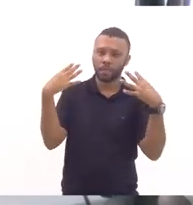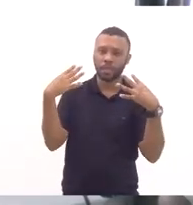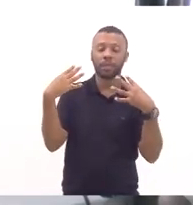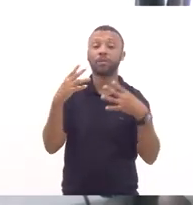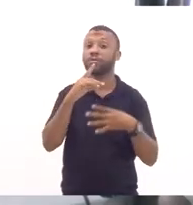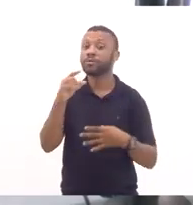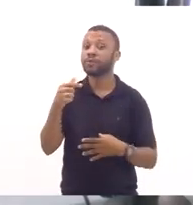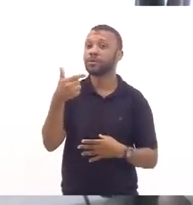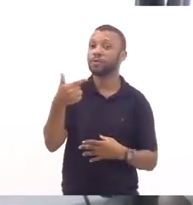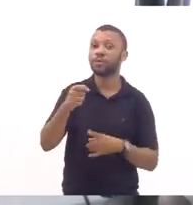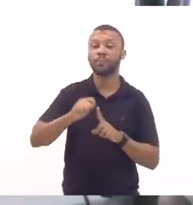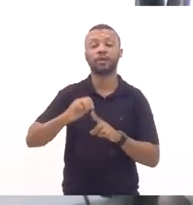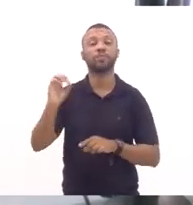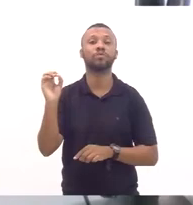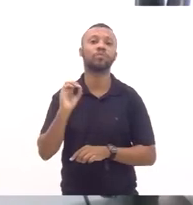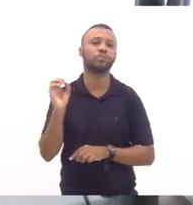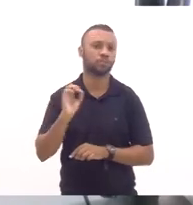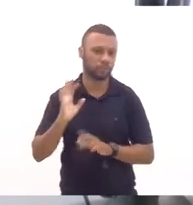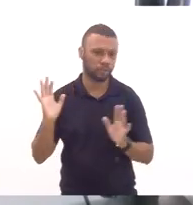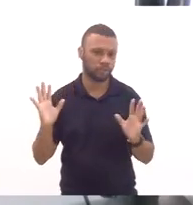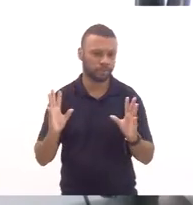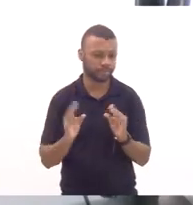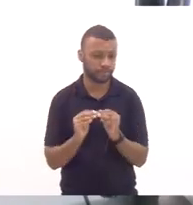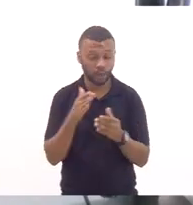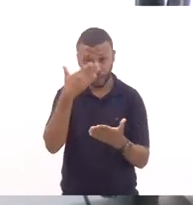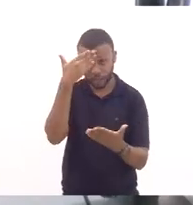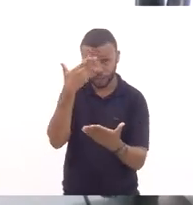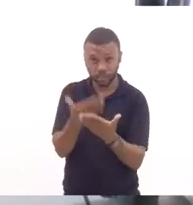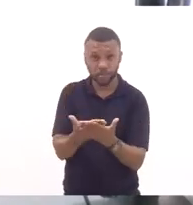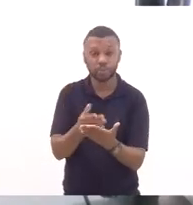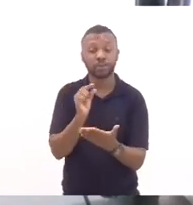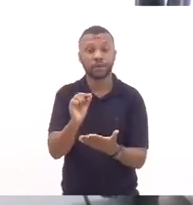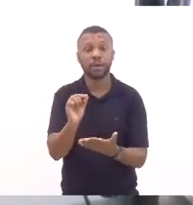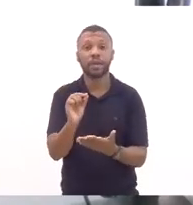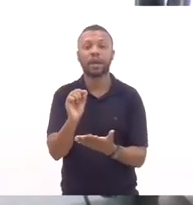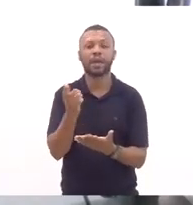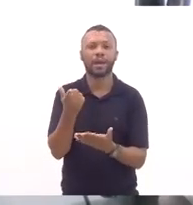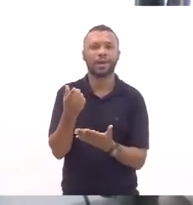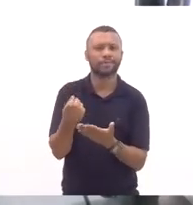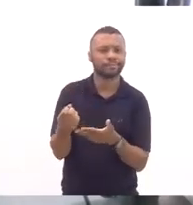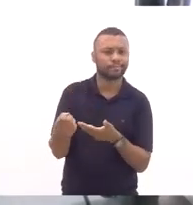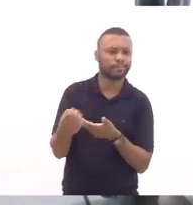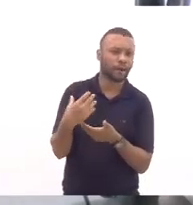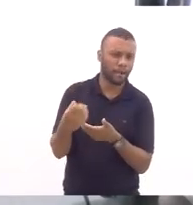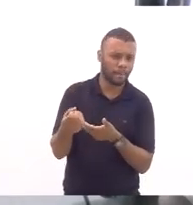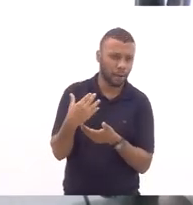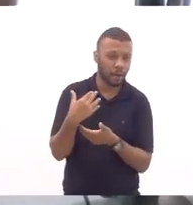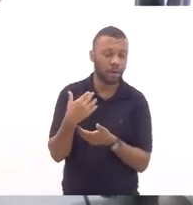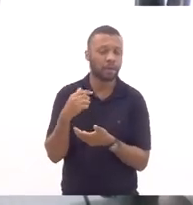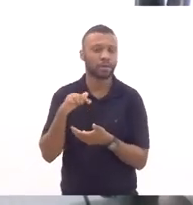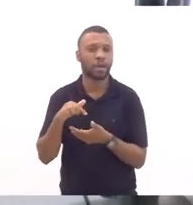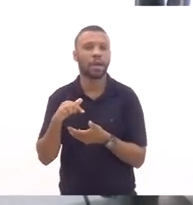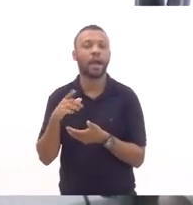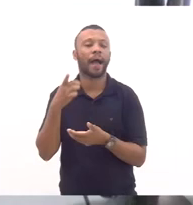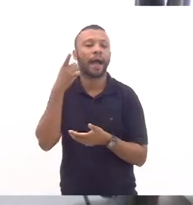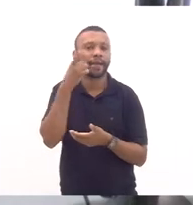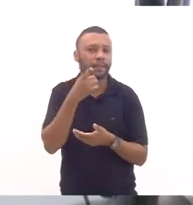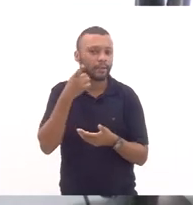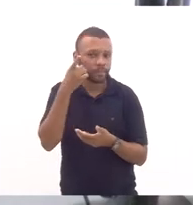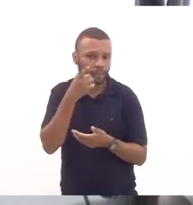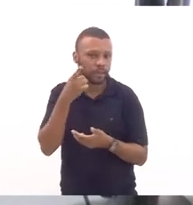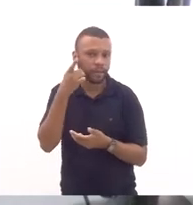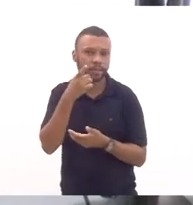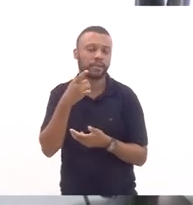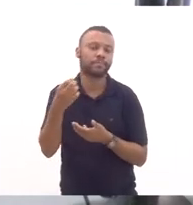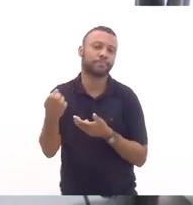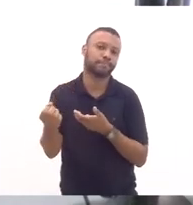outubro. Então, isso, acredito até pelas as últimas mensagens que a deputada passou para a gente,